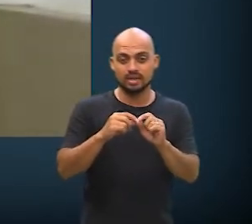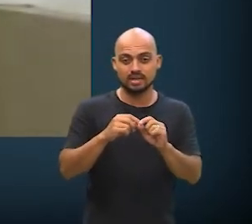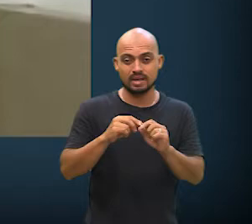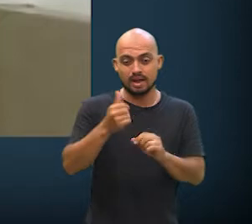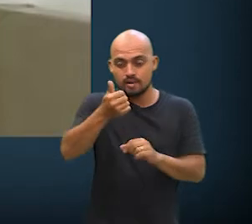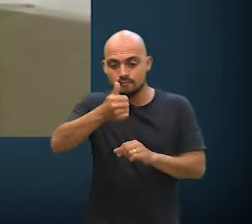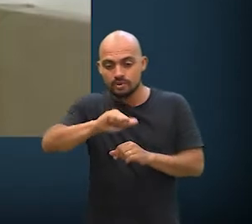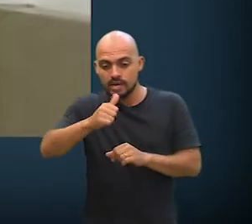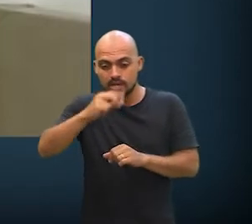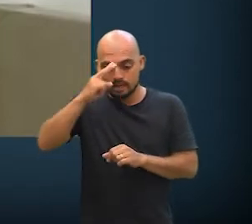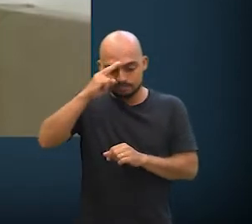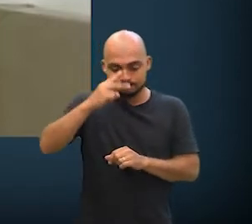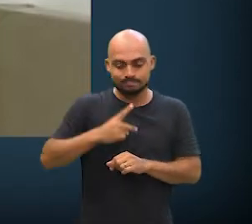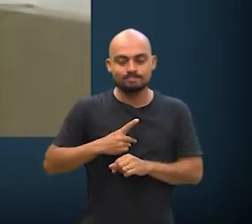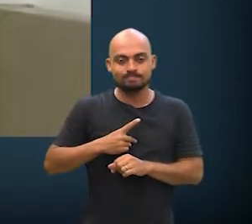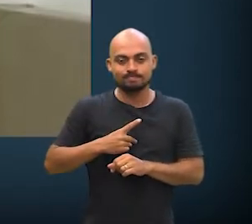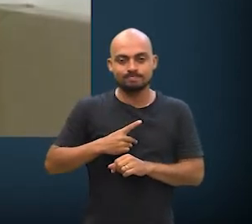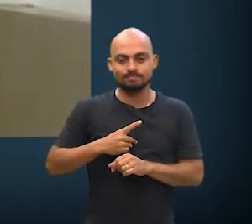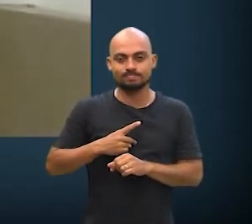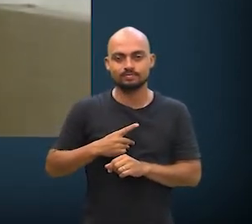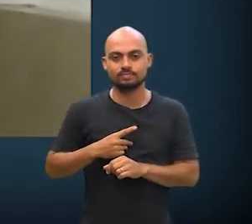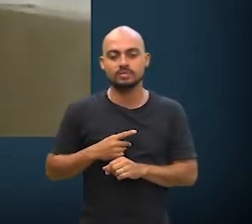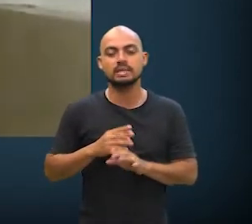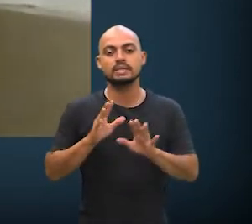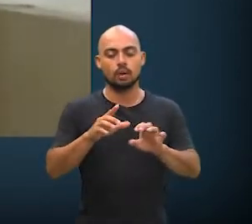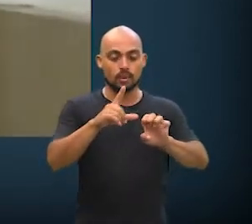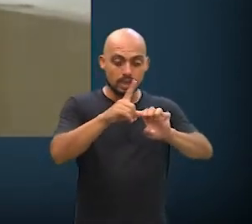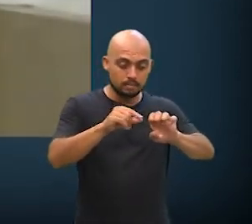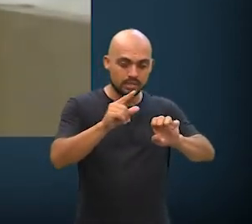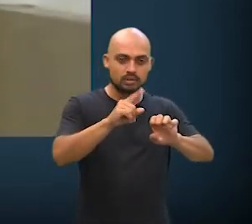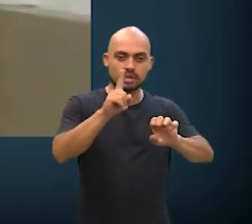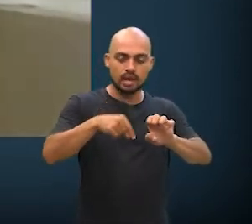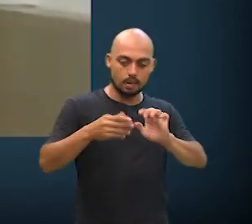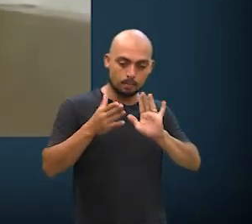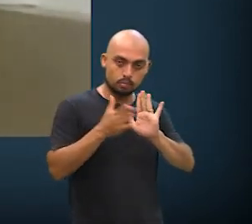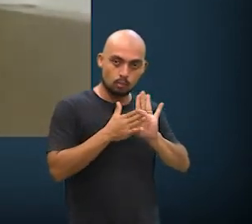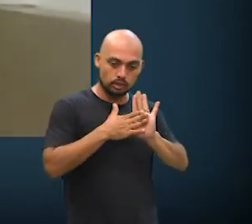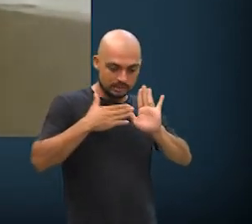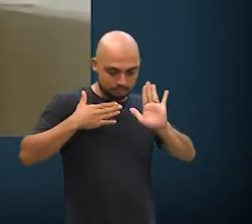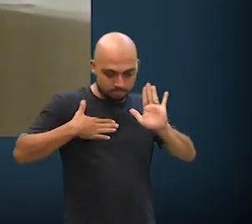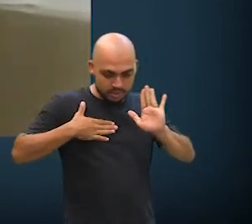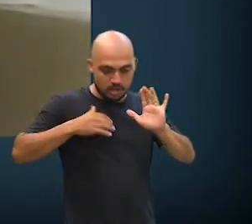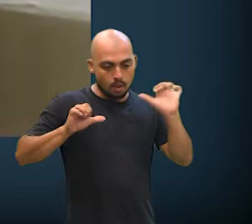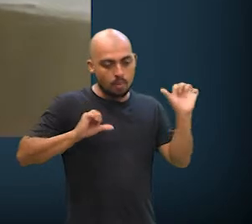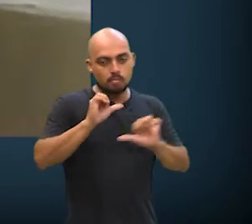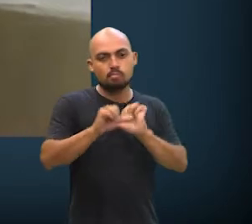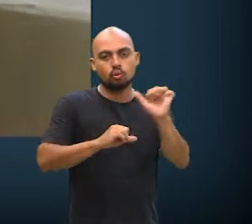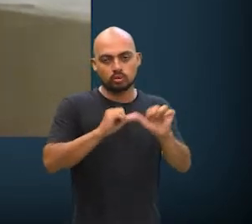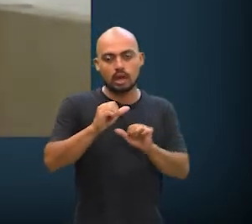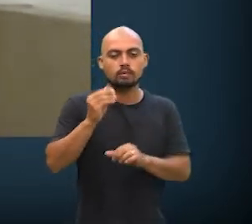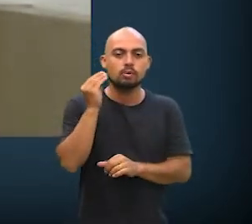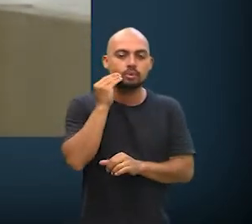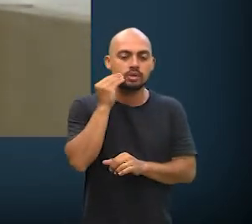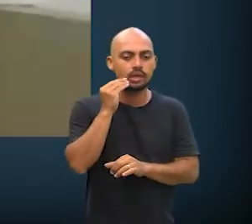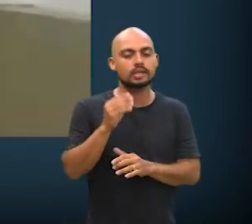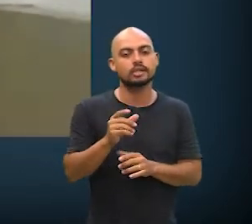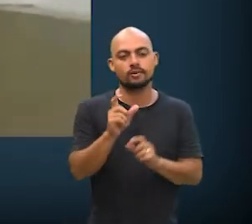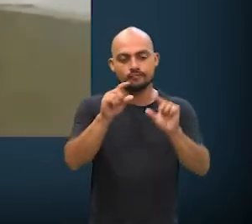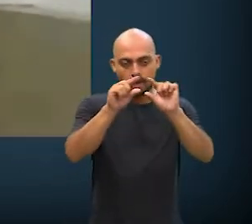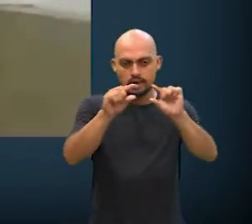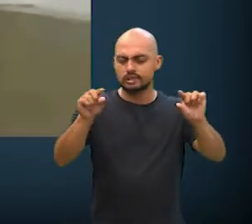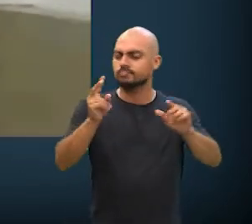né? Para mim, empreender é transformar o meu propósito num negócio. Essa frase a gente fala muito aqui na empresa, né?